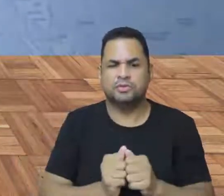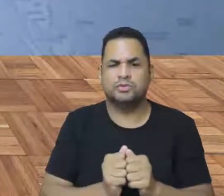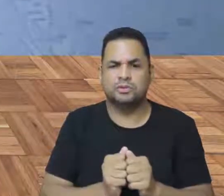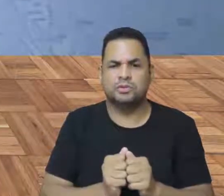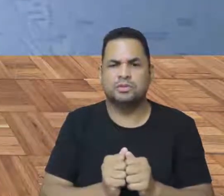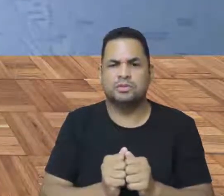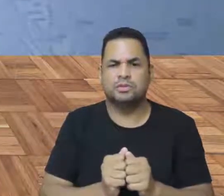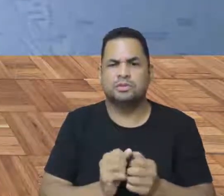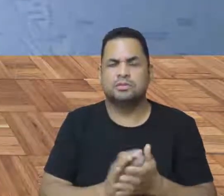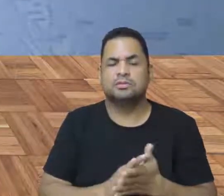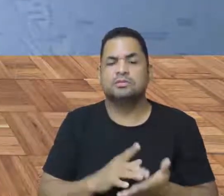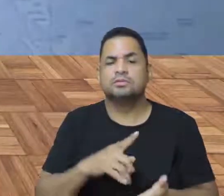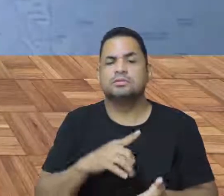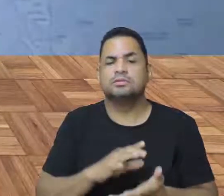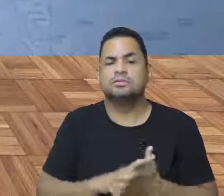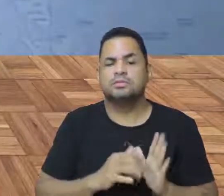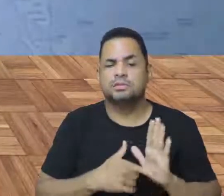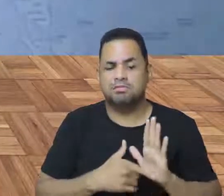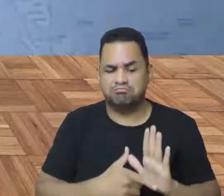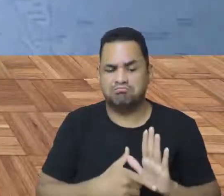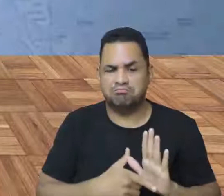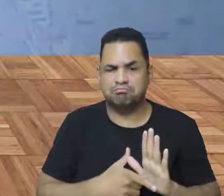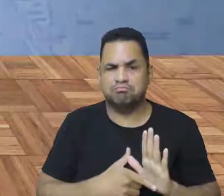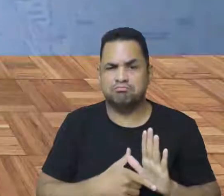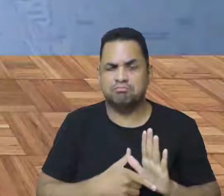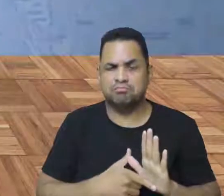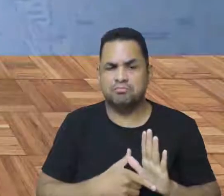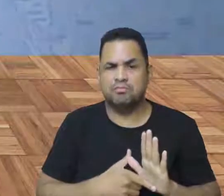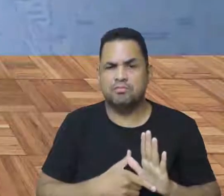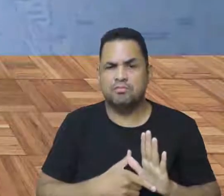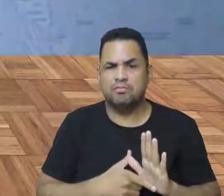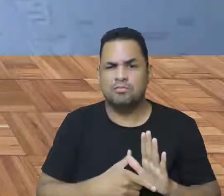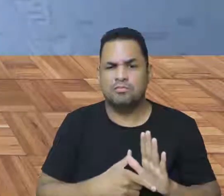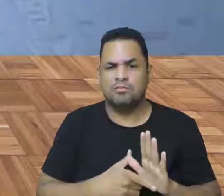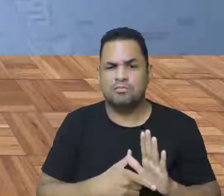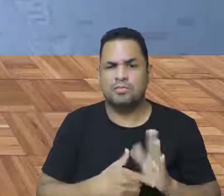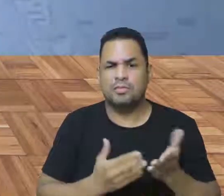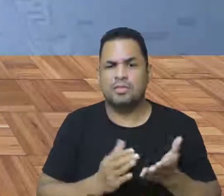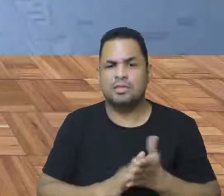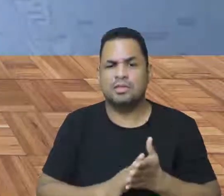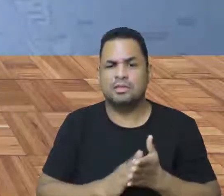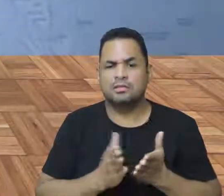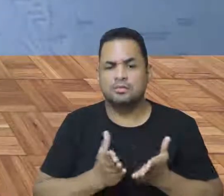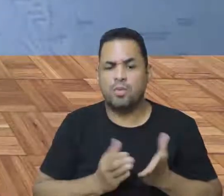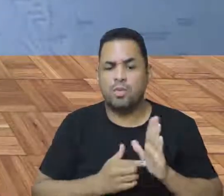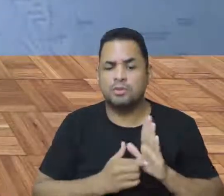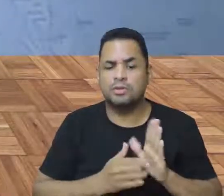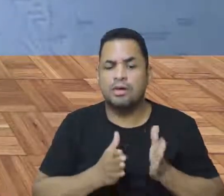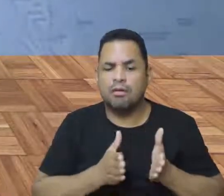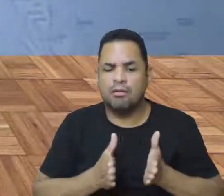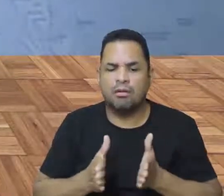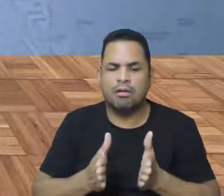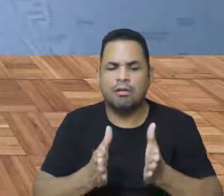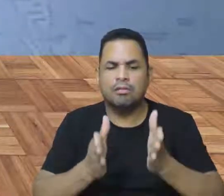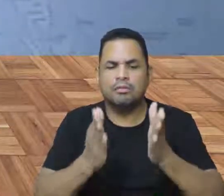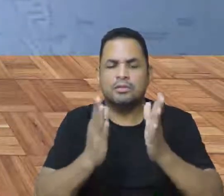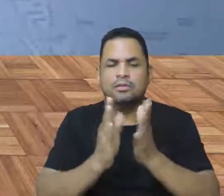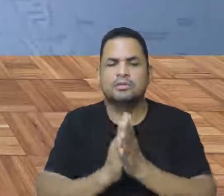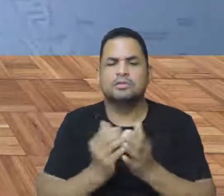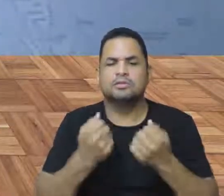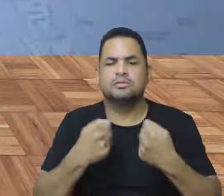vocês e poder contribuir e levar o caminho que vocês possam